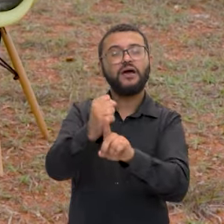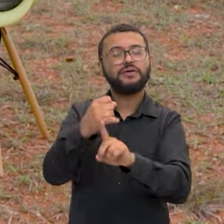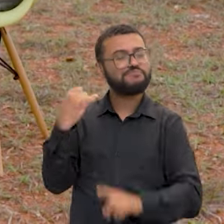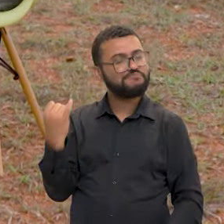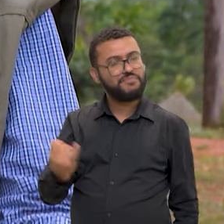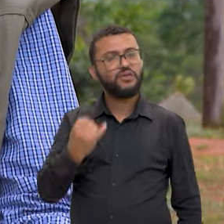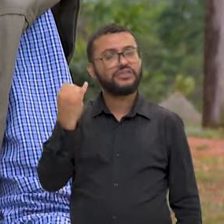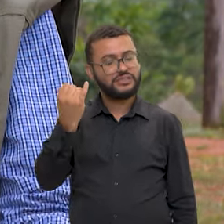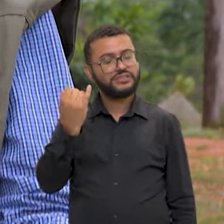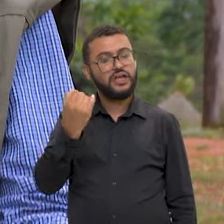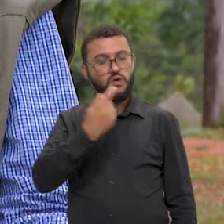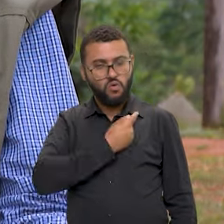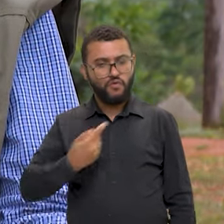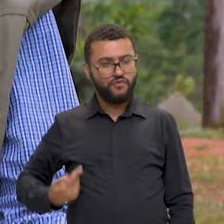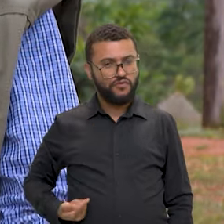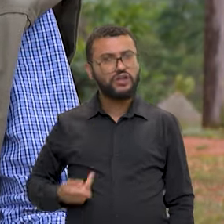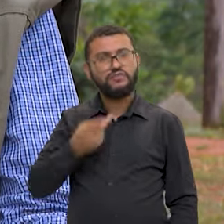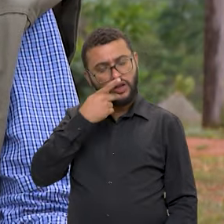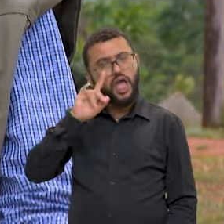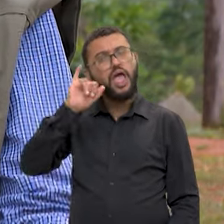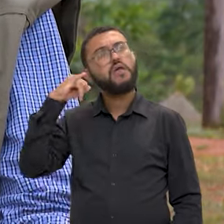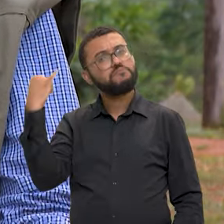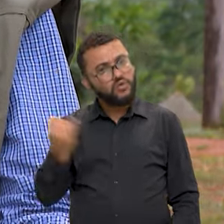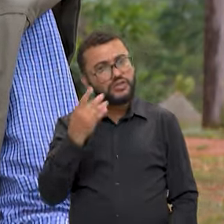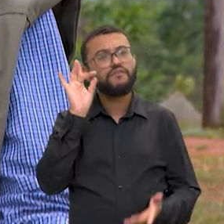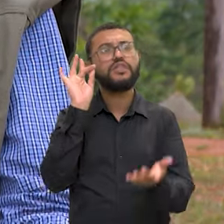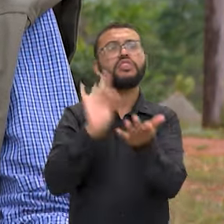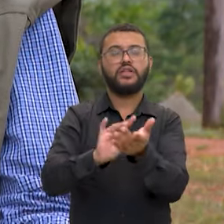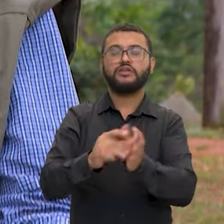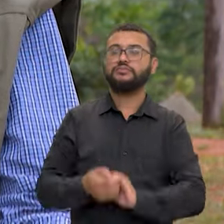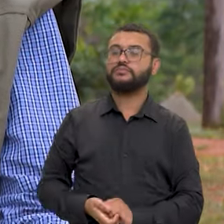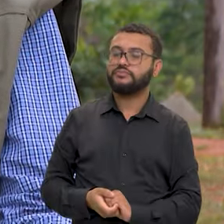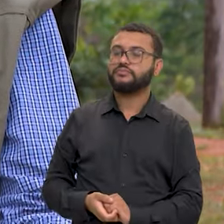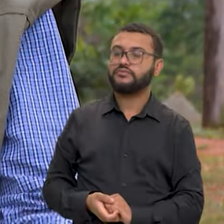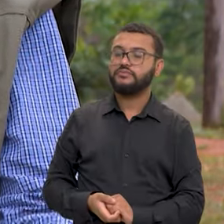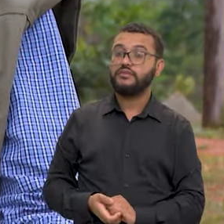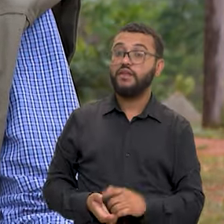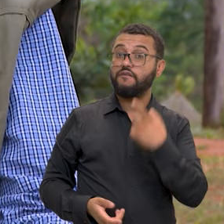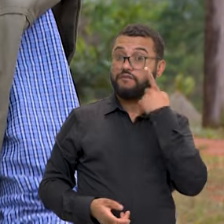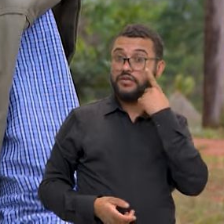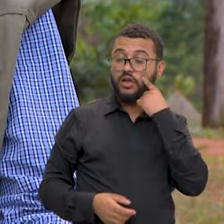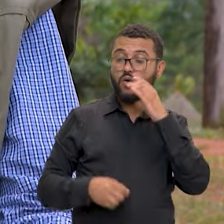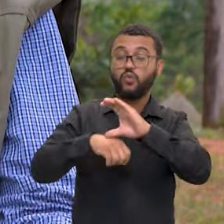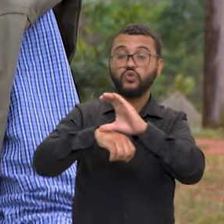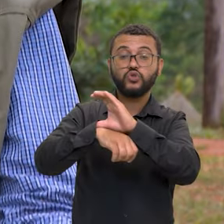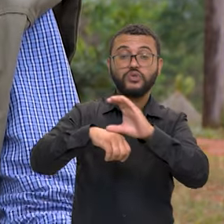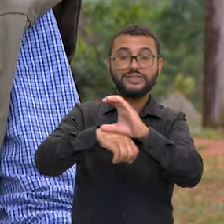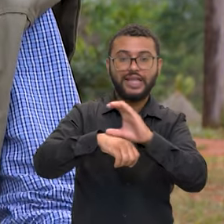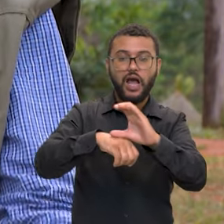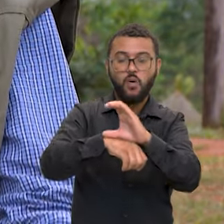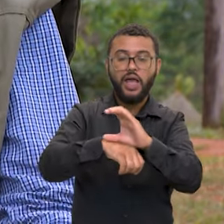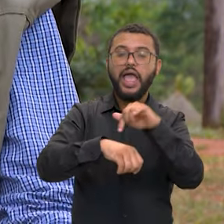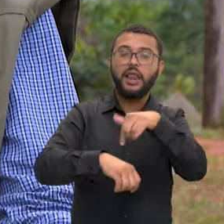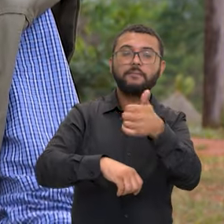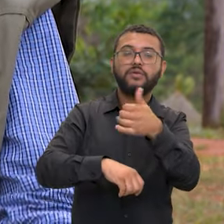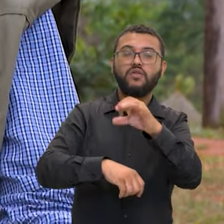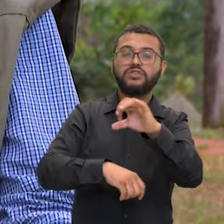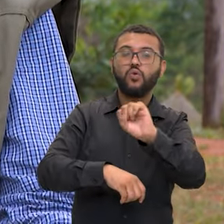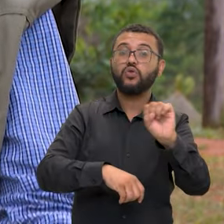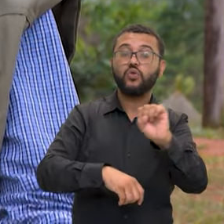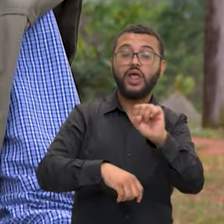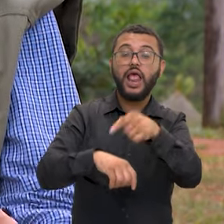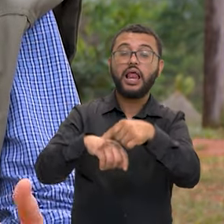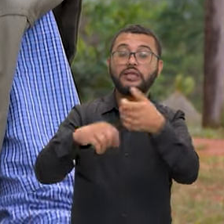Constituição lá de 88. Ela diz assim, olha, a conservação do meio ambiente é uma obrigação do poder